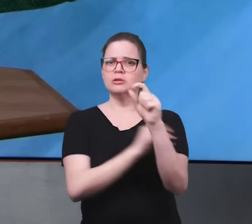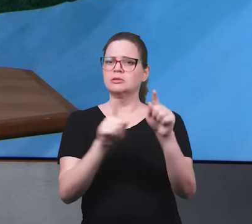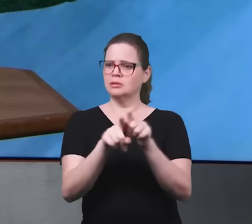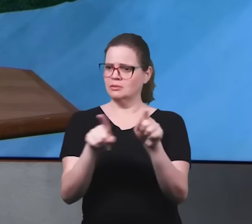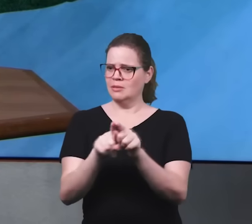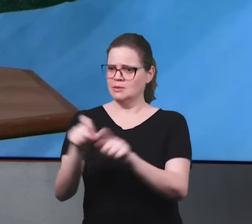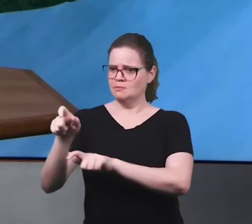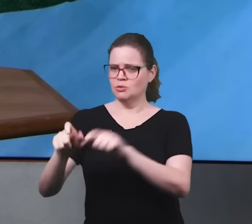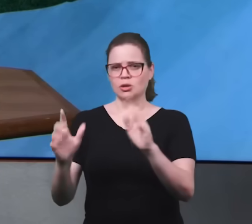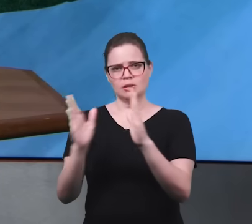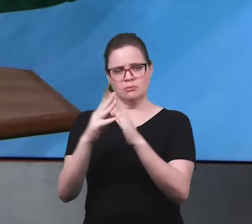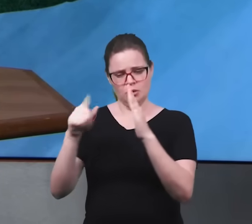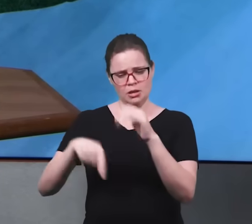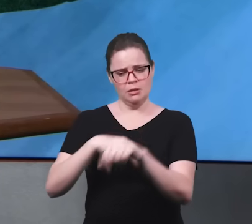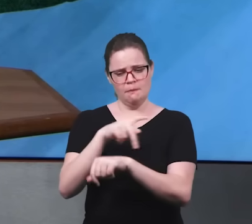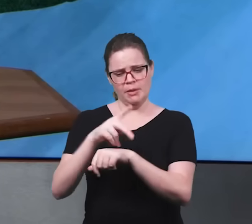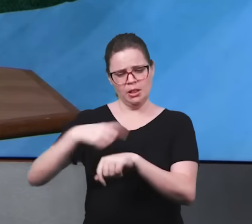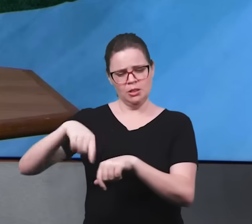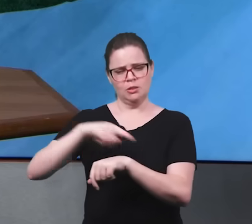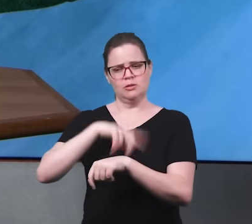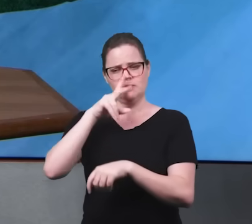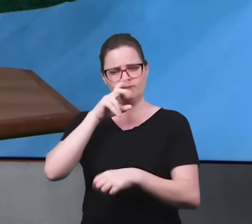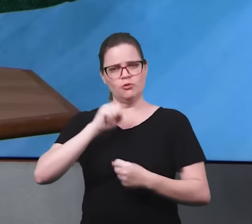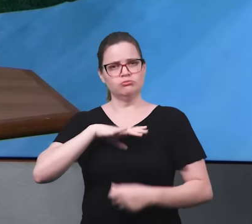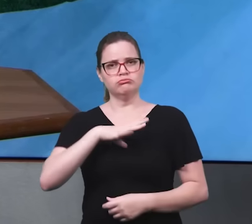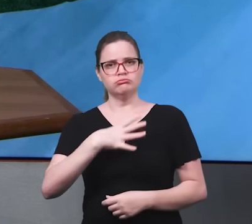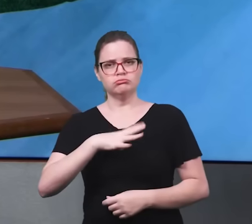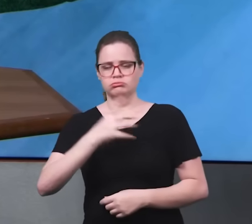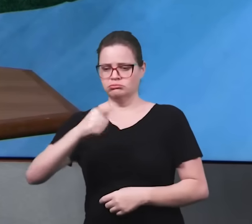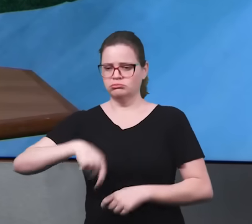são valentes, a palavra de Deus diz isso. A nossa